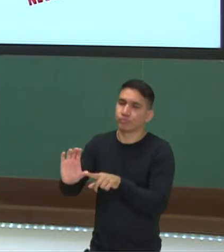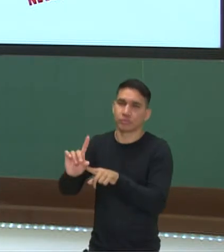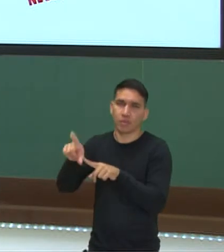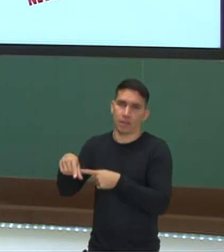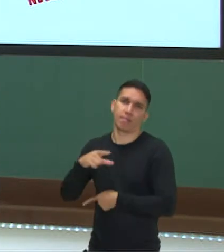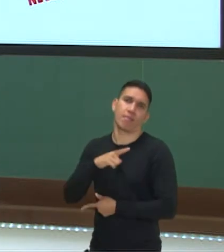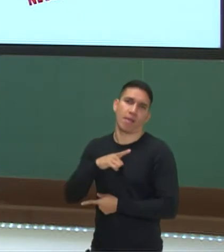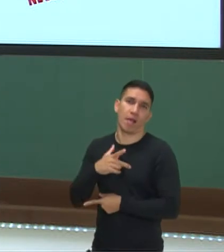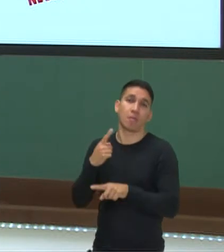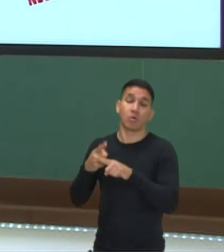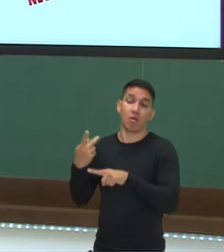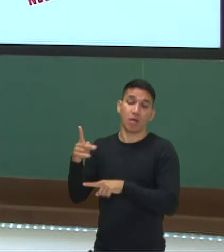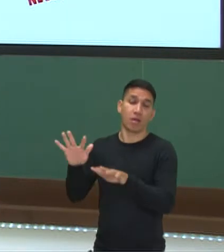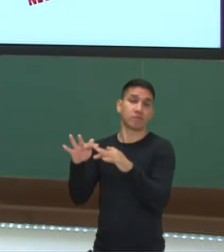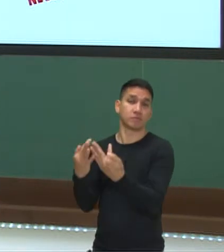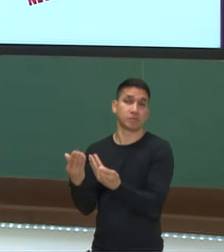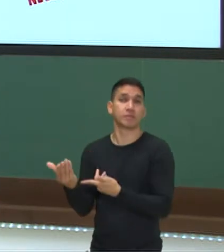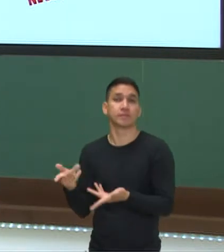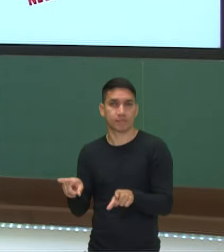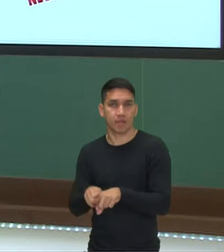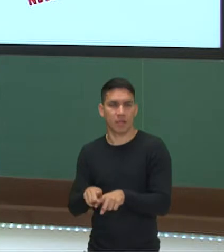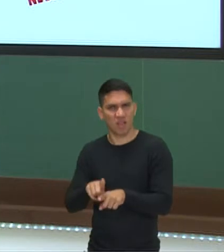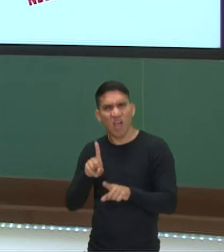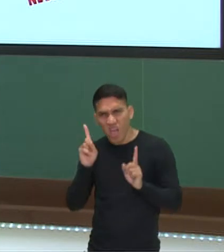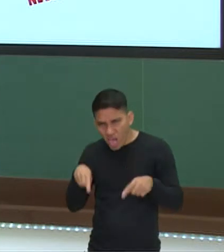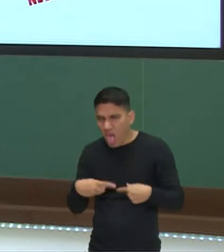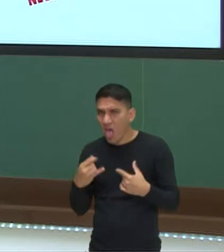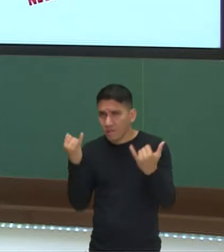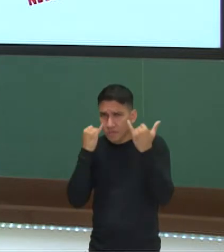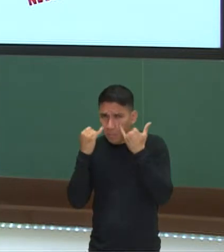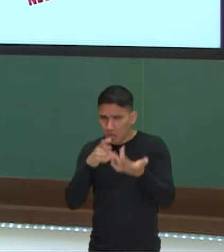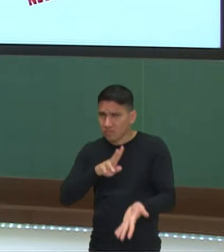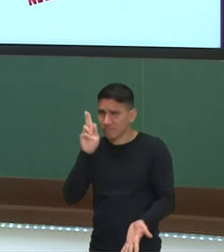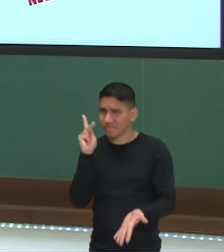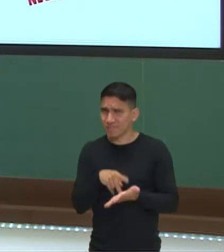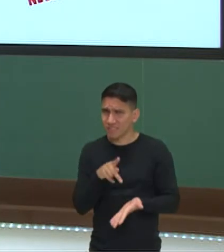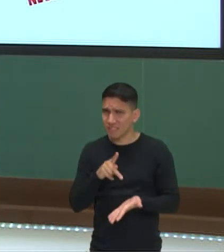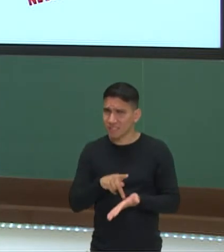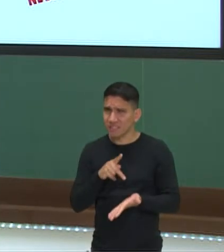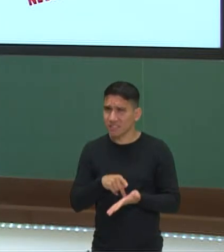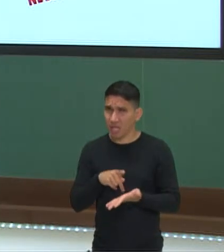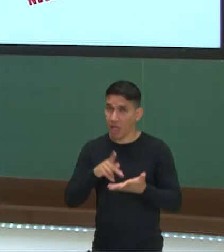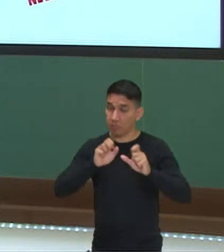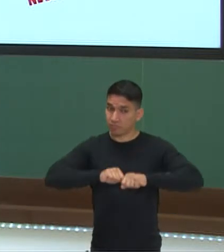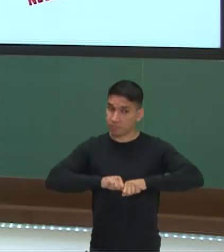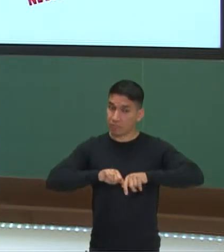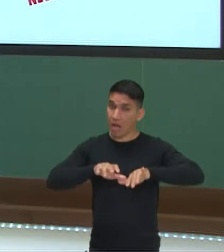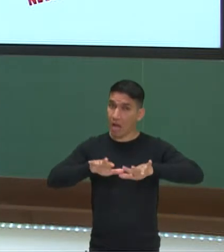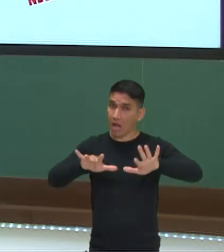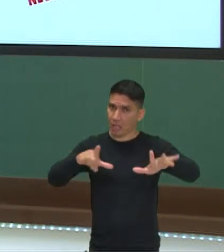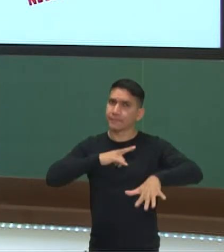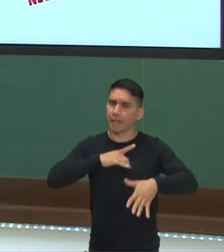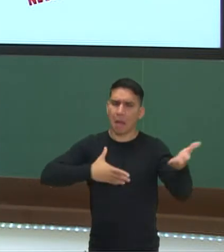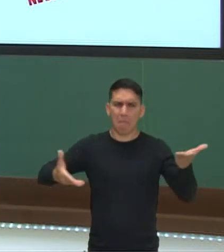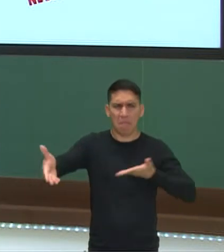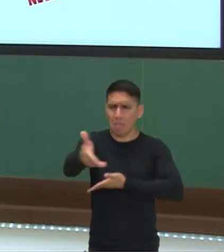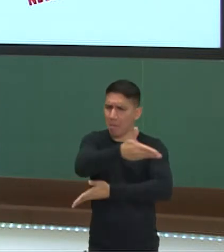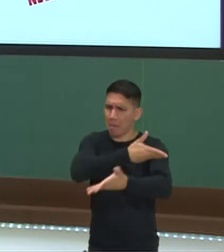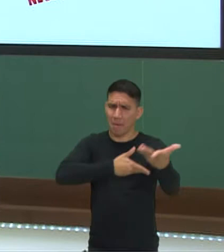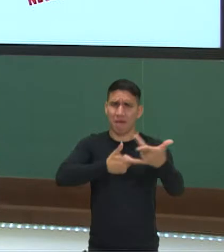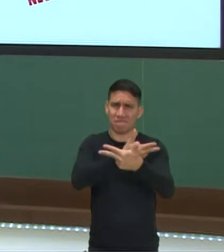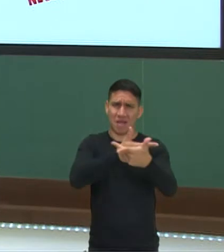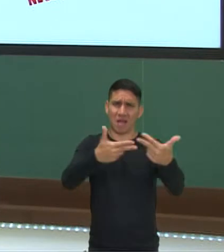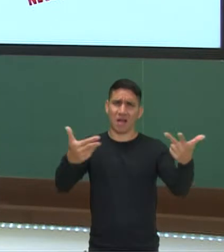têm famílias. Então, será que essas notícias aqui são verdadeiras? Elas viralizaram, elas foram compartilhadas